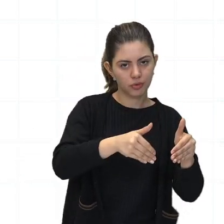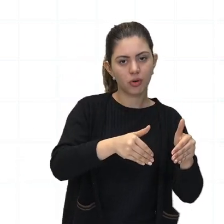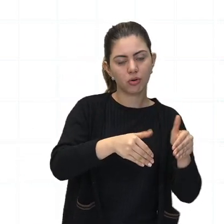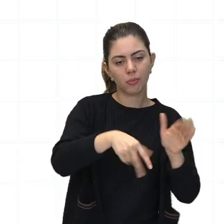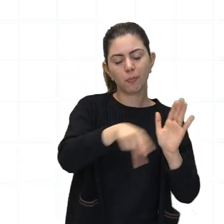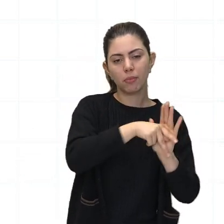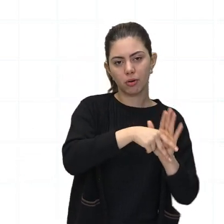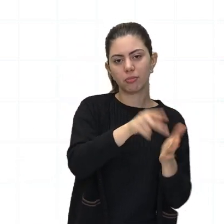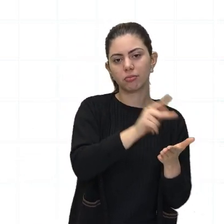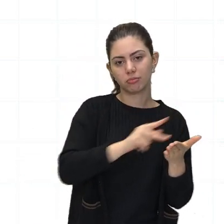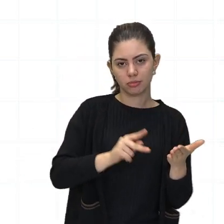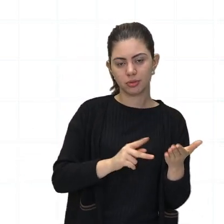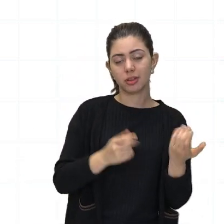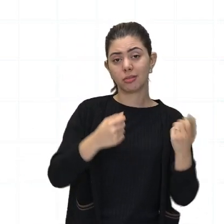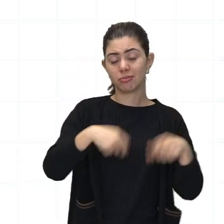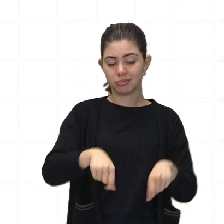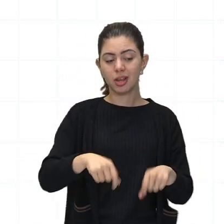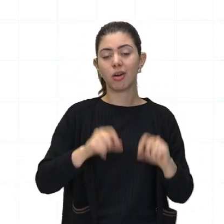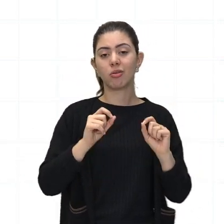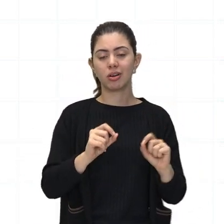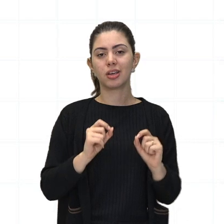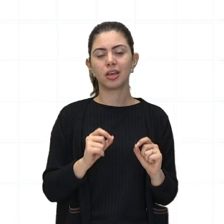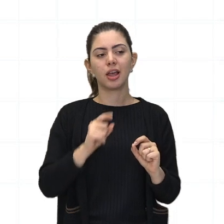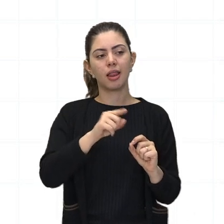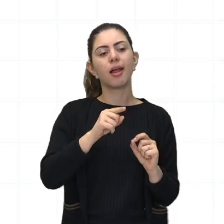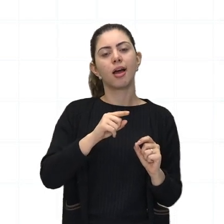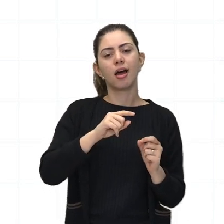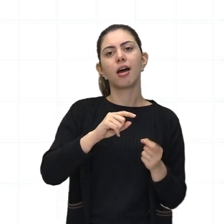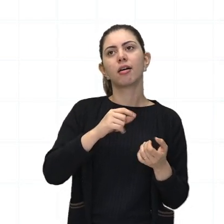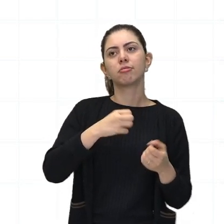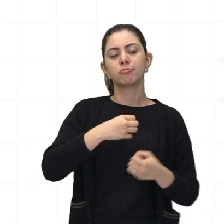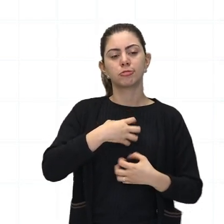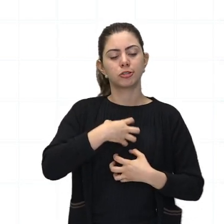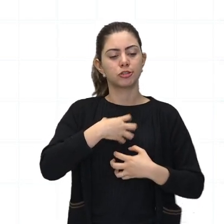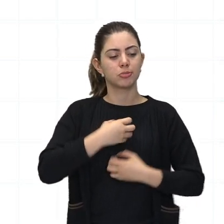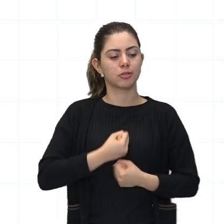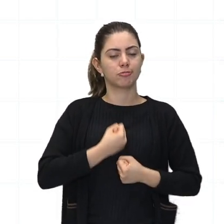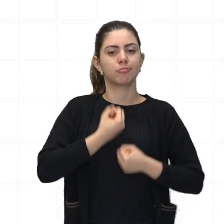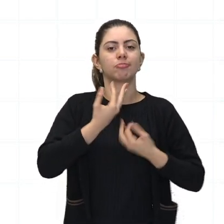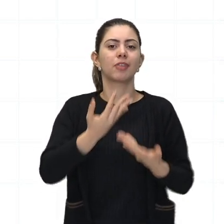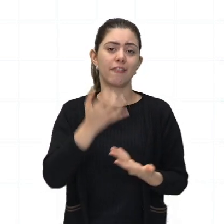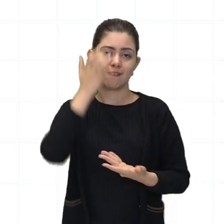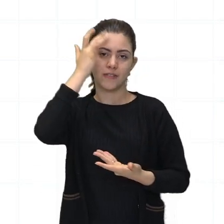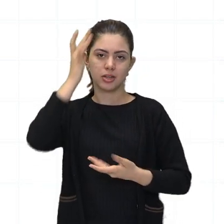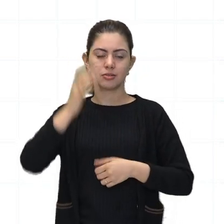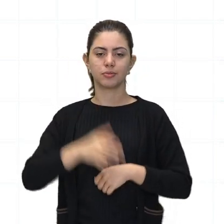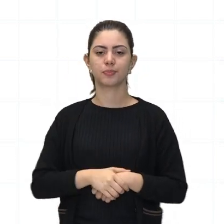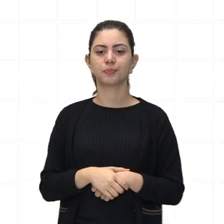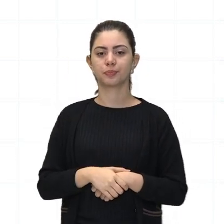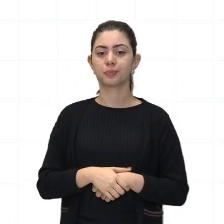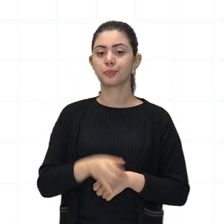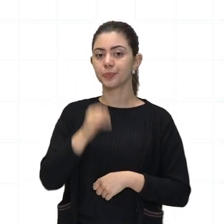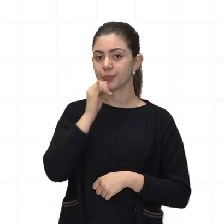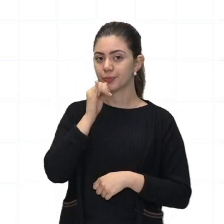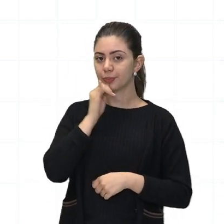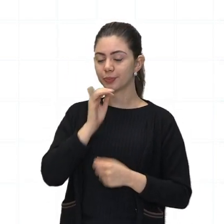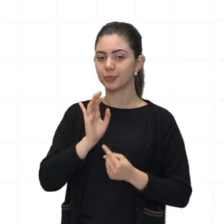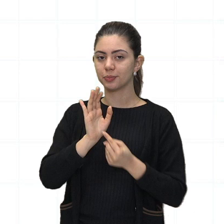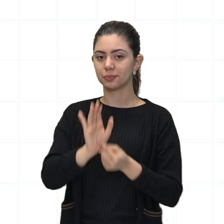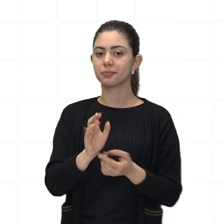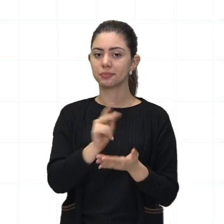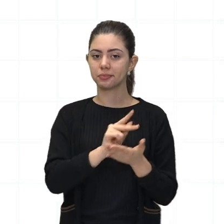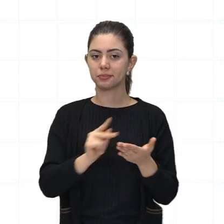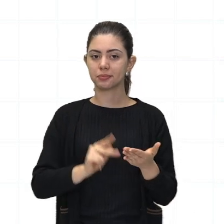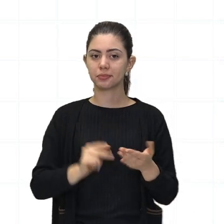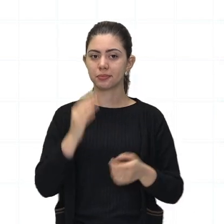e ajuda também a transmitir uma emoção que o autor pretende. Como exemplo de poema, nós temos aí O